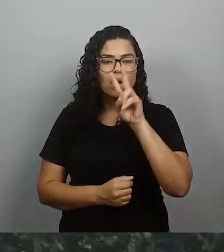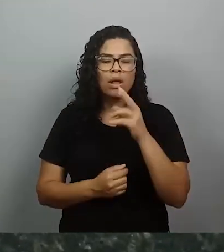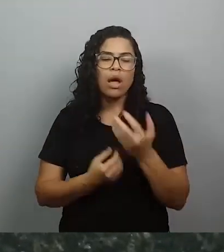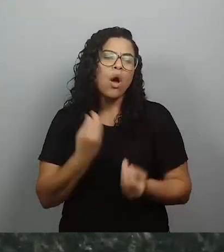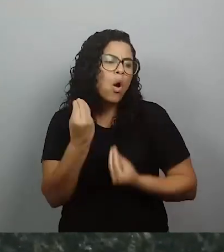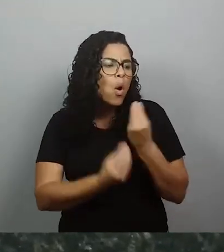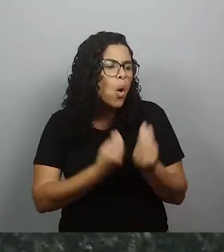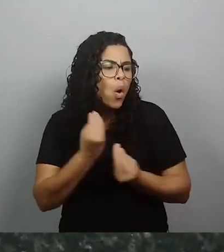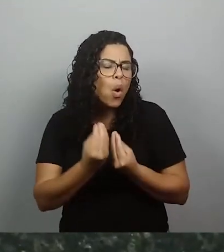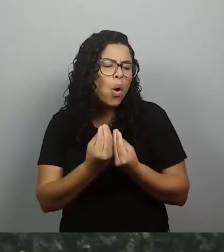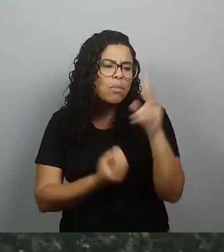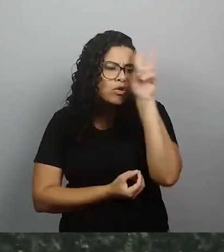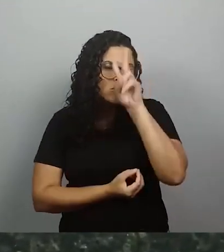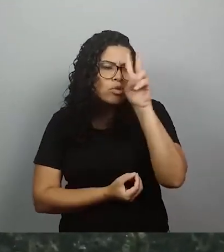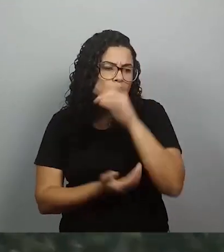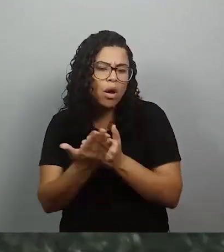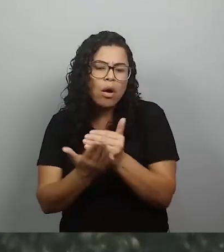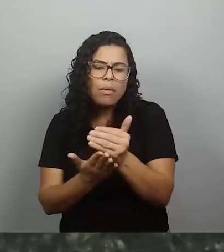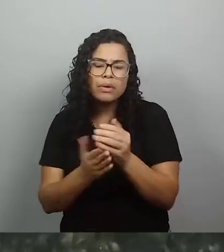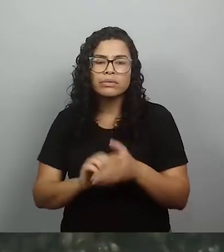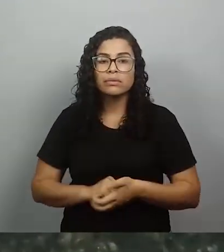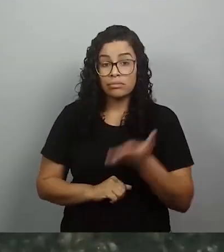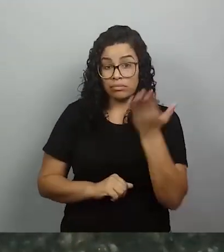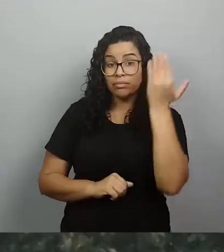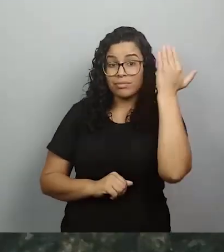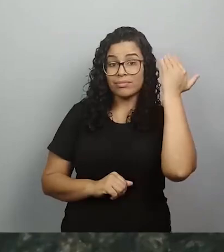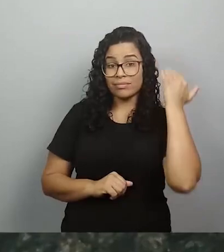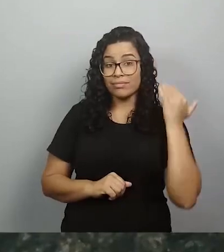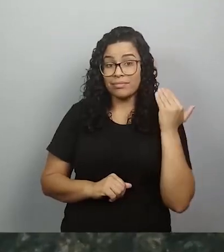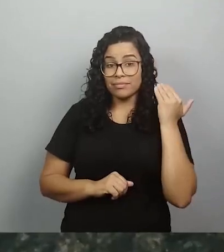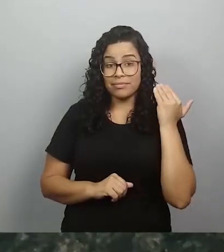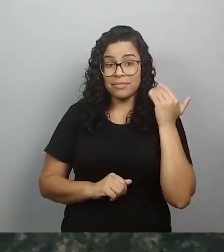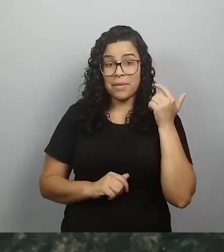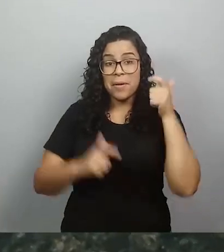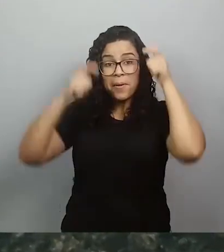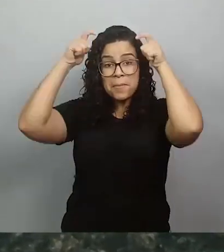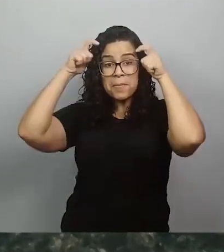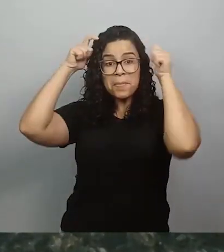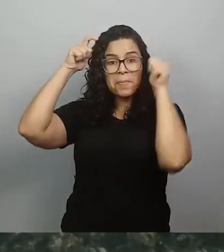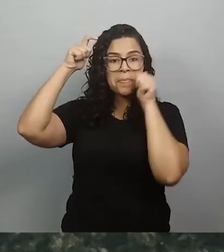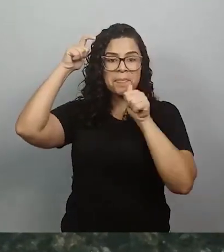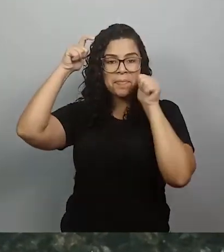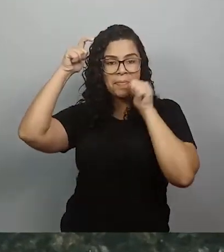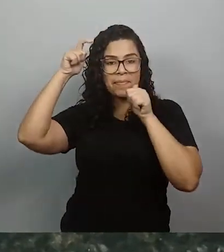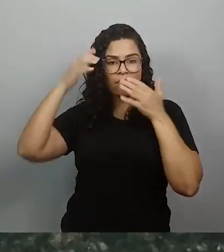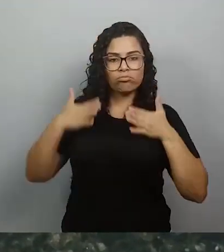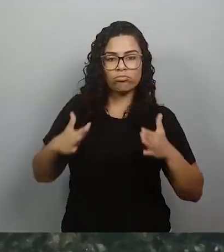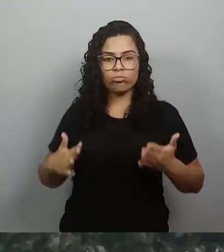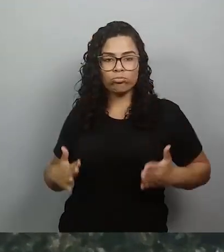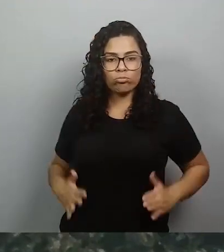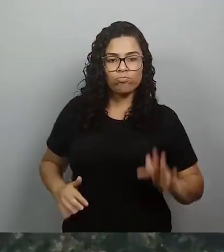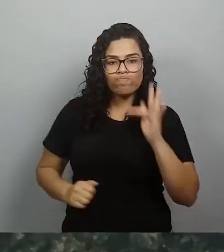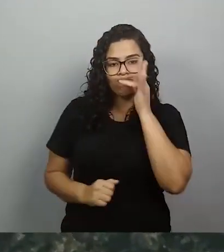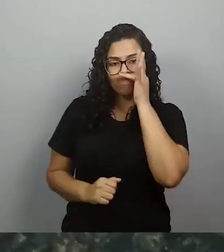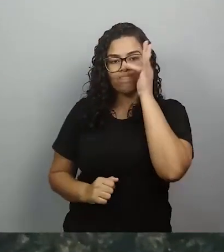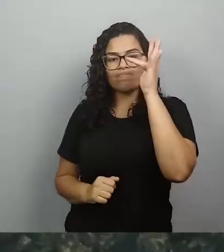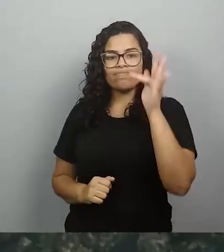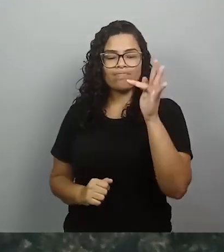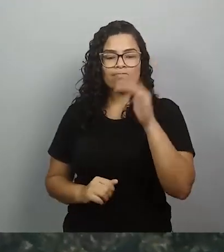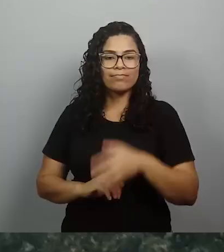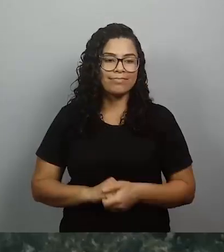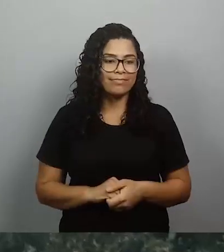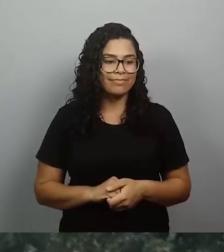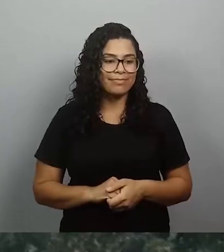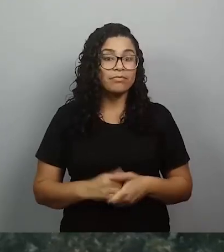começam? Era uma vez uma princesa muito fresca. Era uma